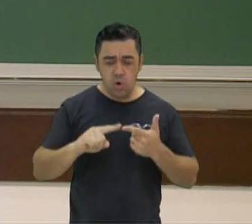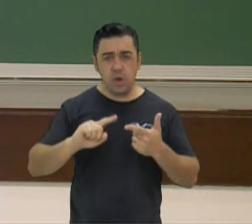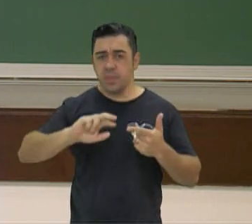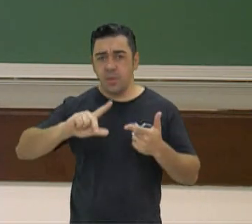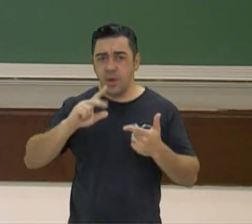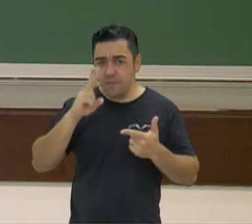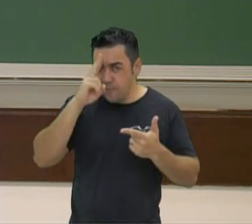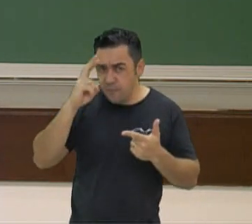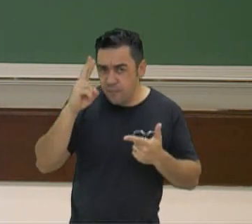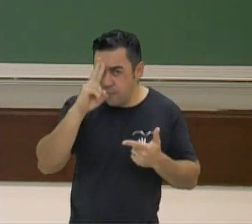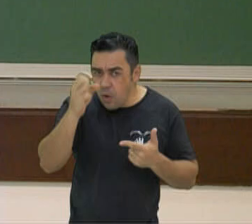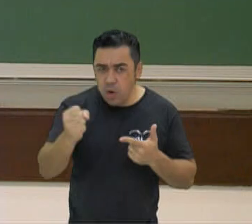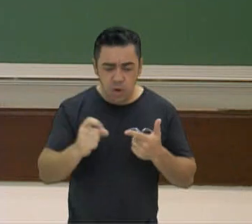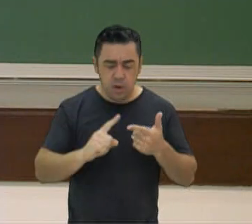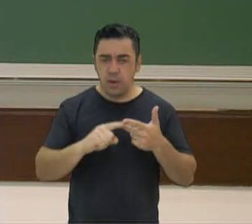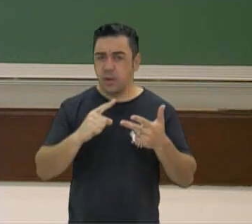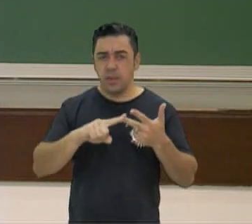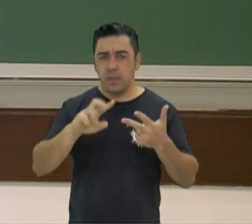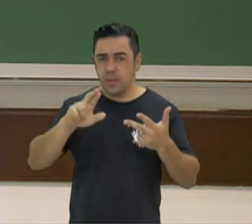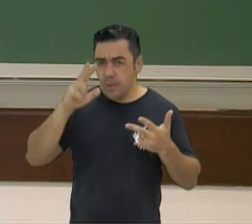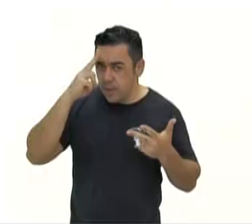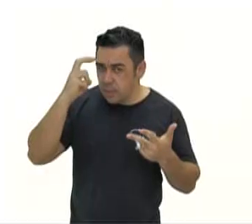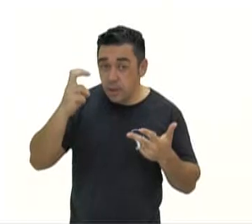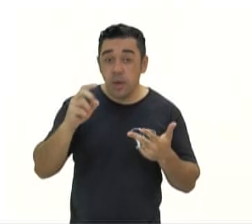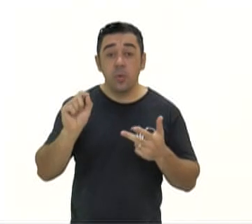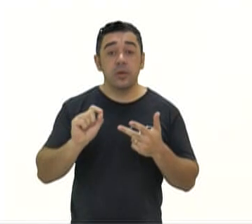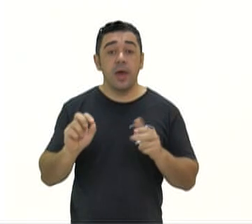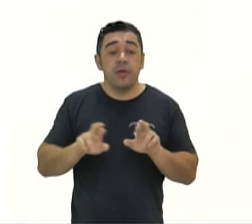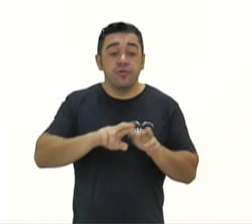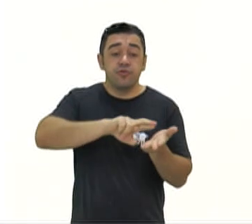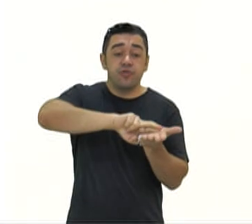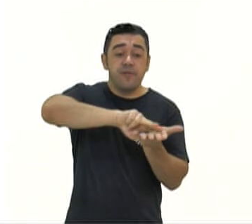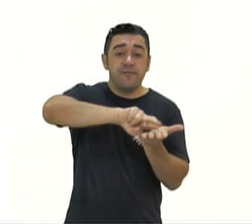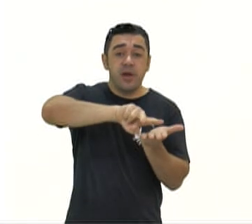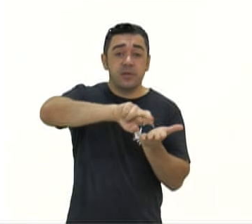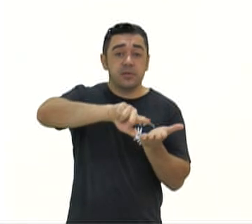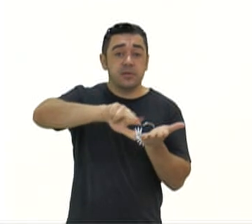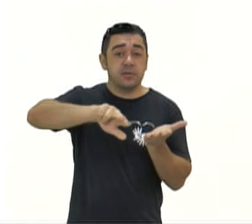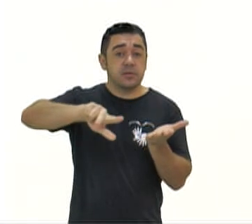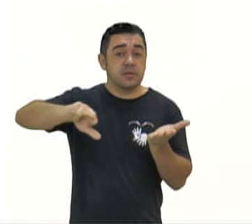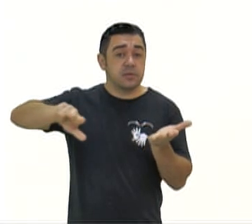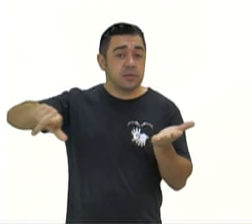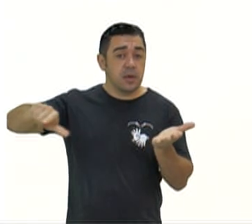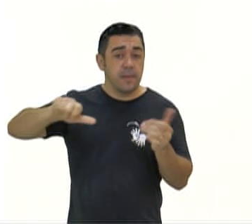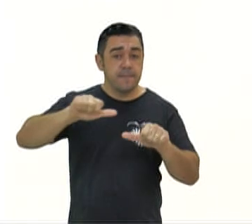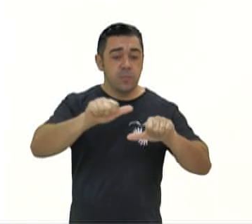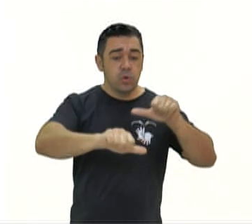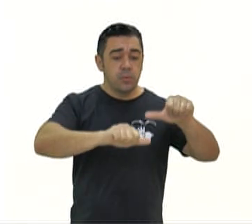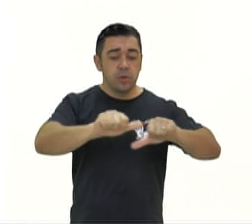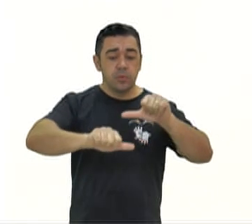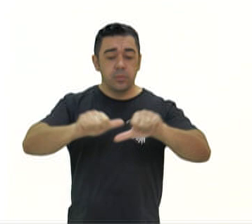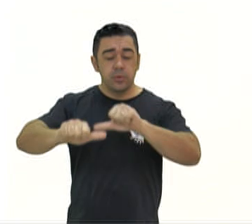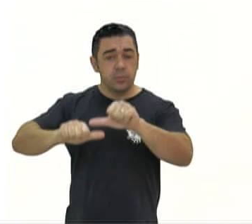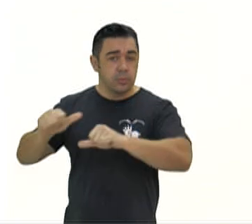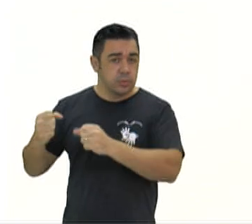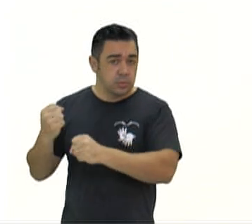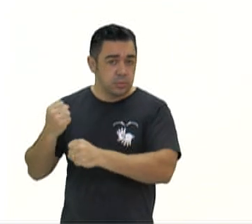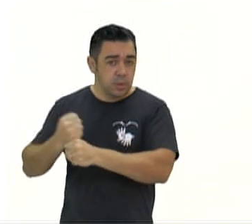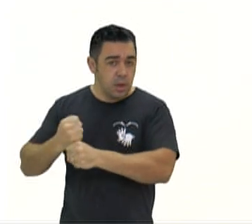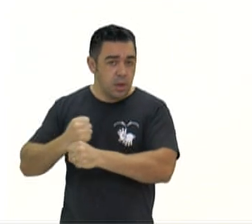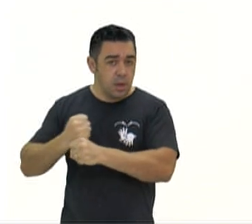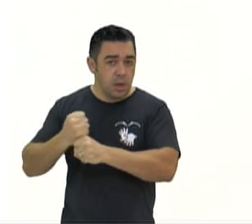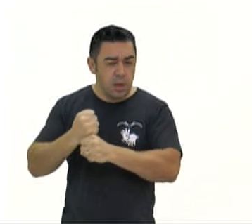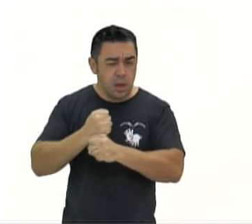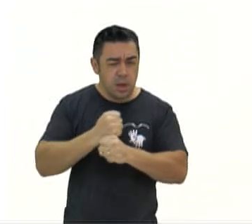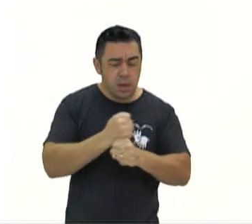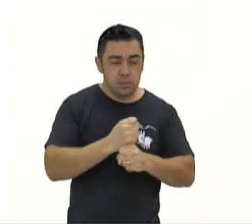não fica melhor. A evolução é o quê? Uma diversificação. Os organismos se modificam ao longo do tempo e modificar